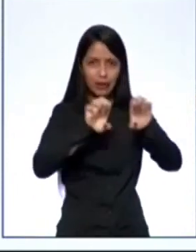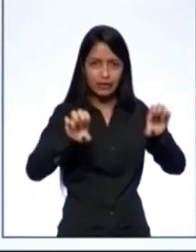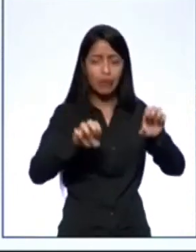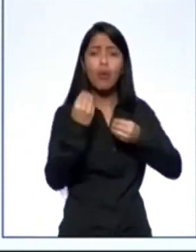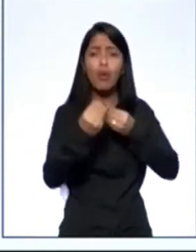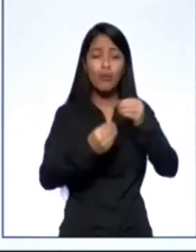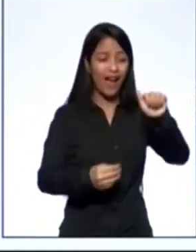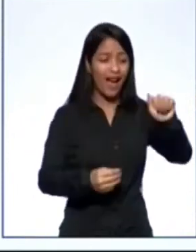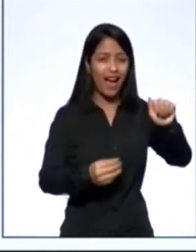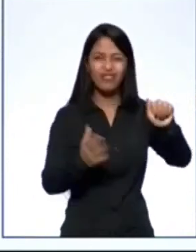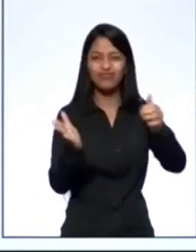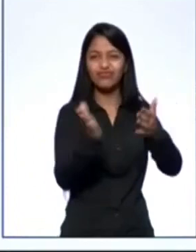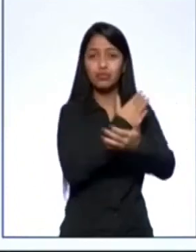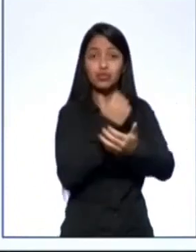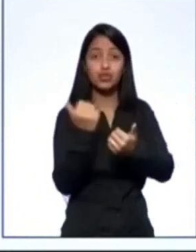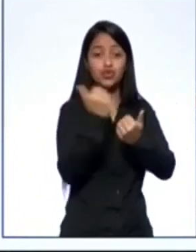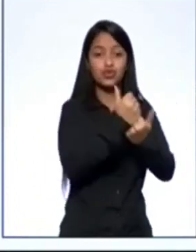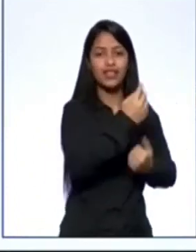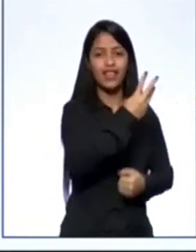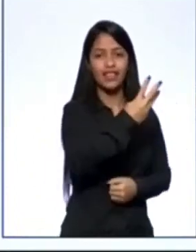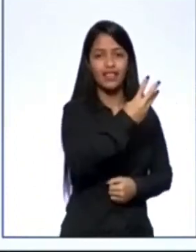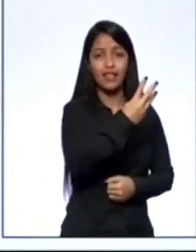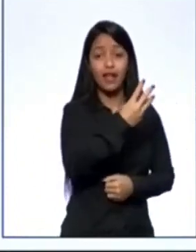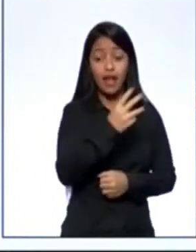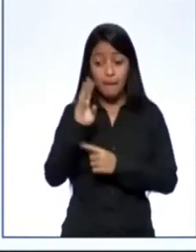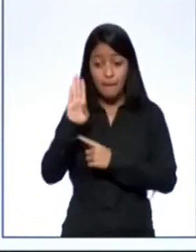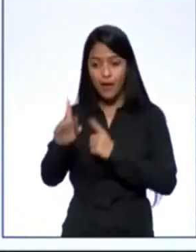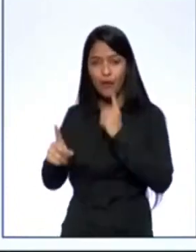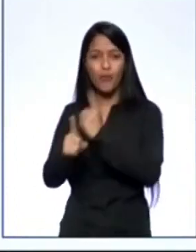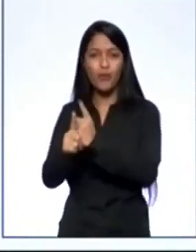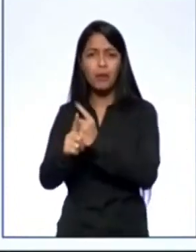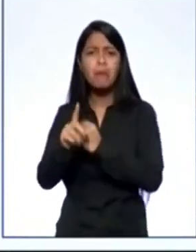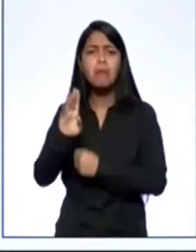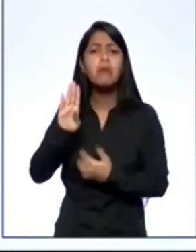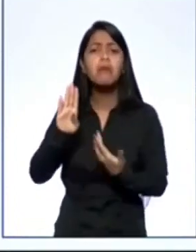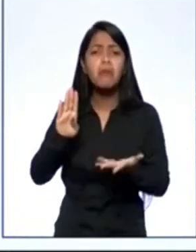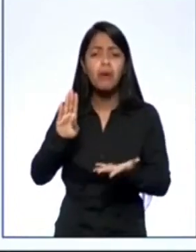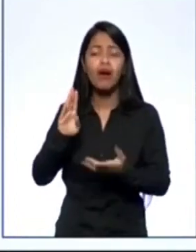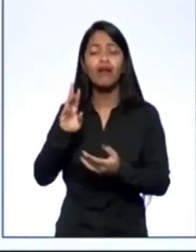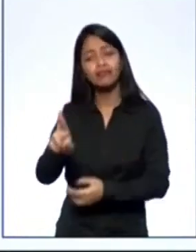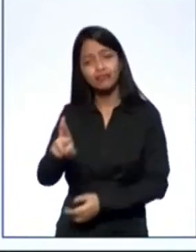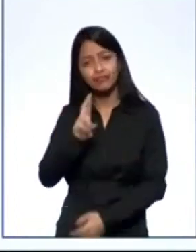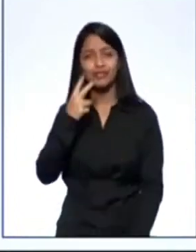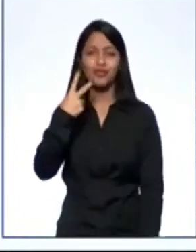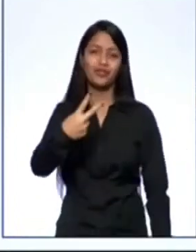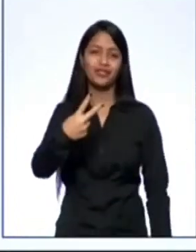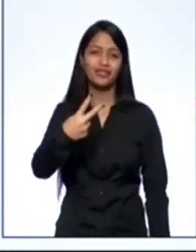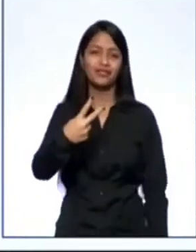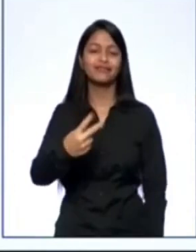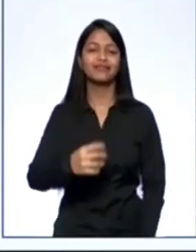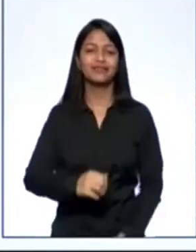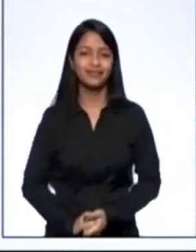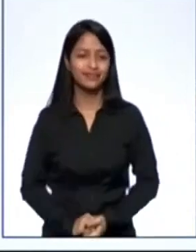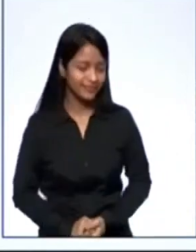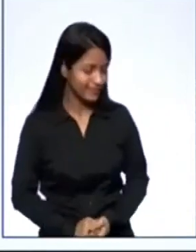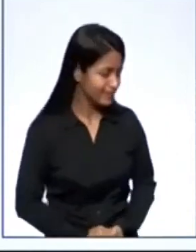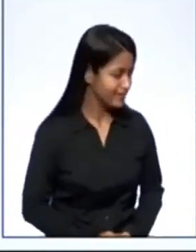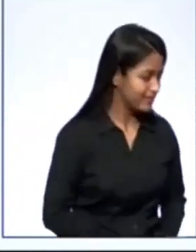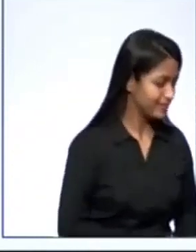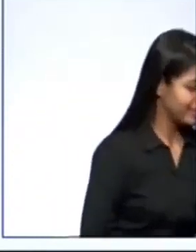por três acho que o primeiro bebê que no caso vai dar dois aí Danielzinho